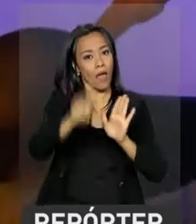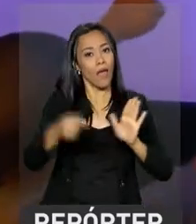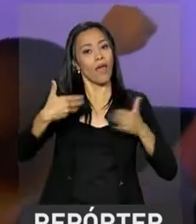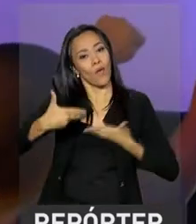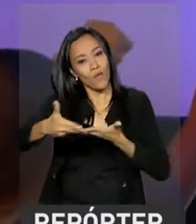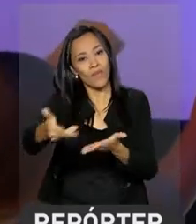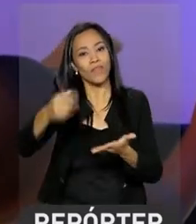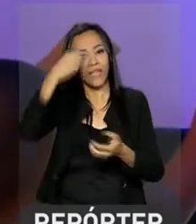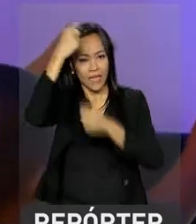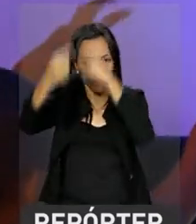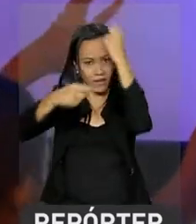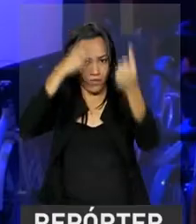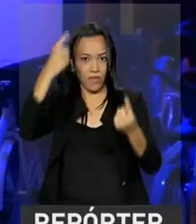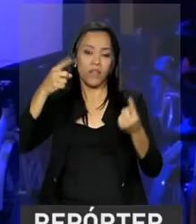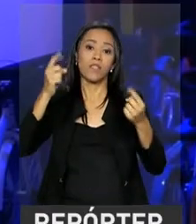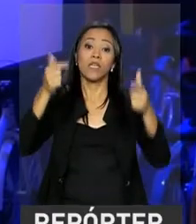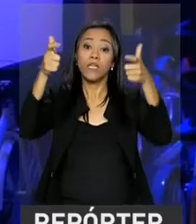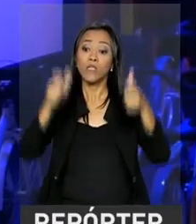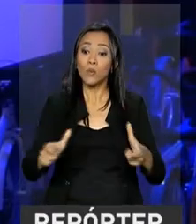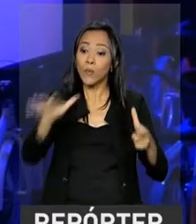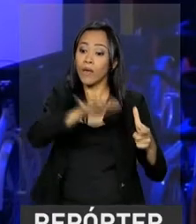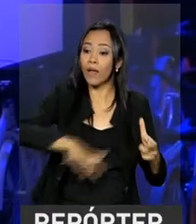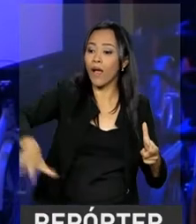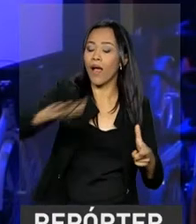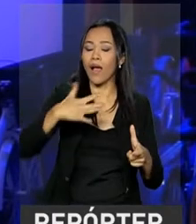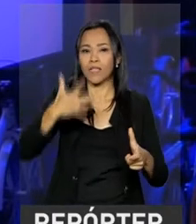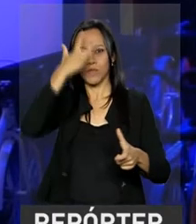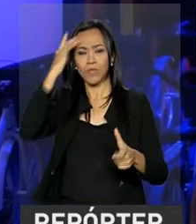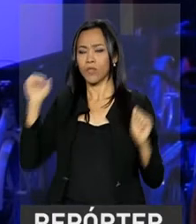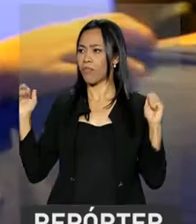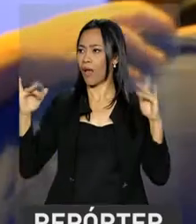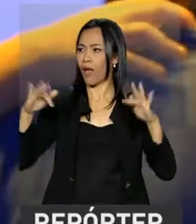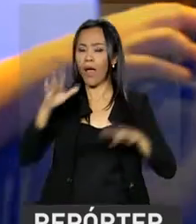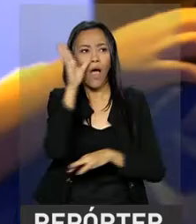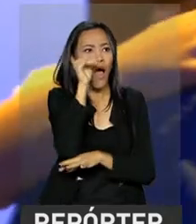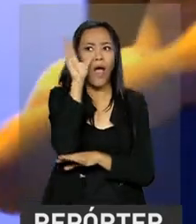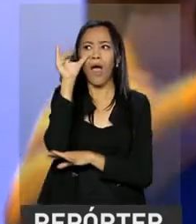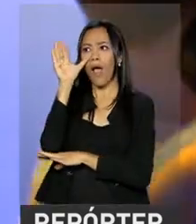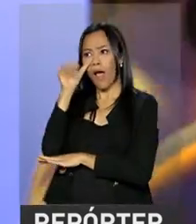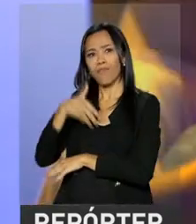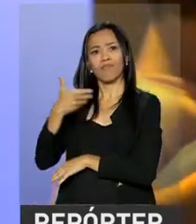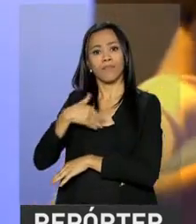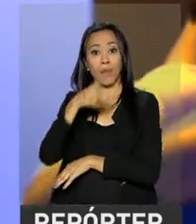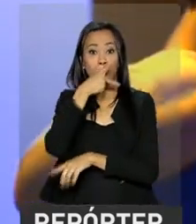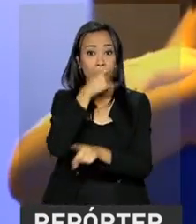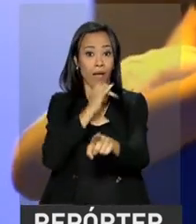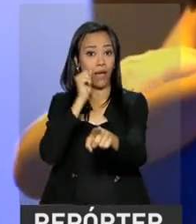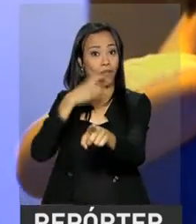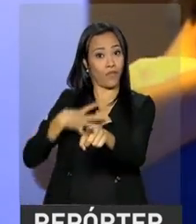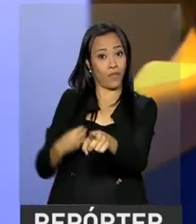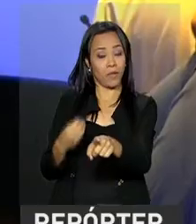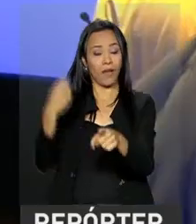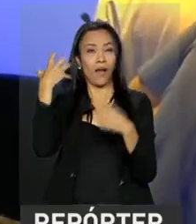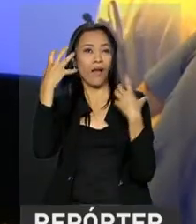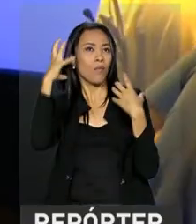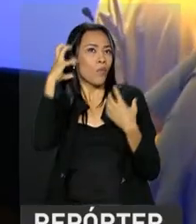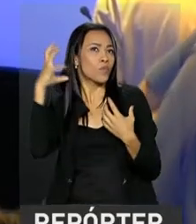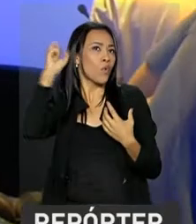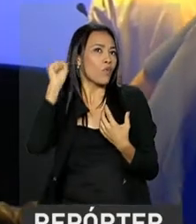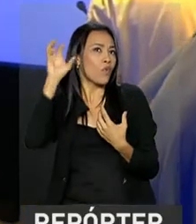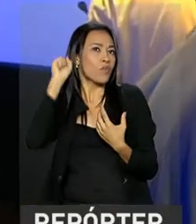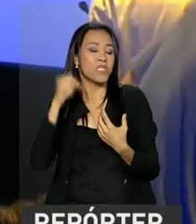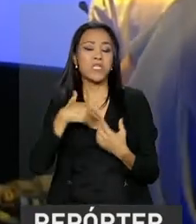da criatividade. O espaço interativo animou os visitantes. Pai e filho estavam tão entretidos com a música que